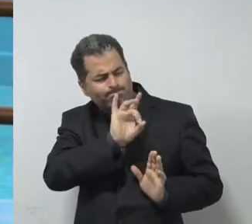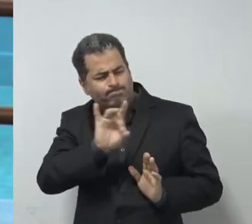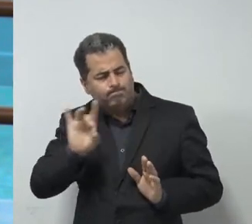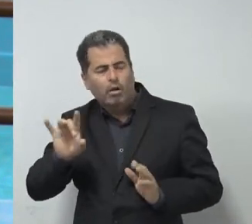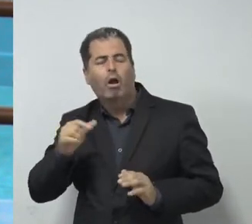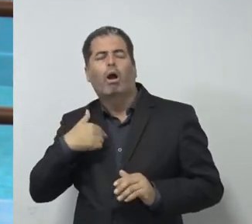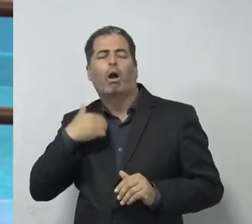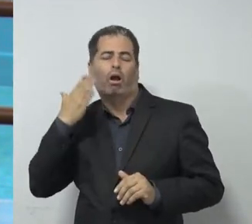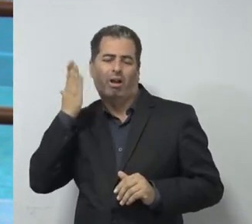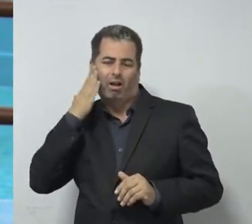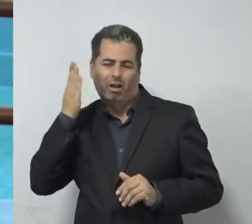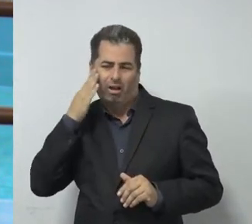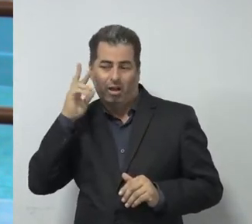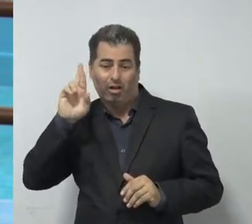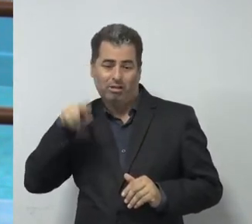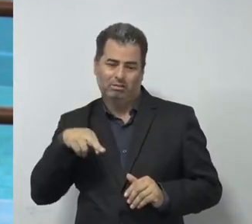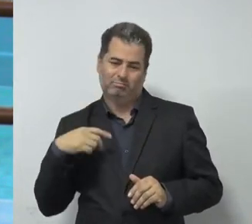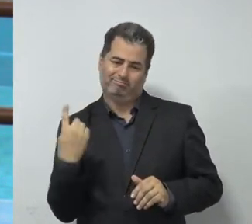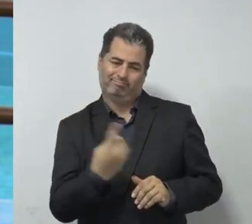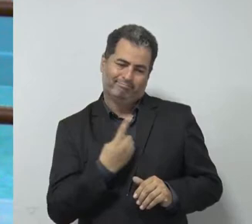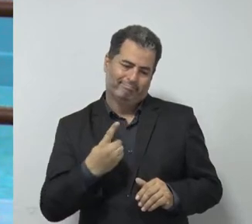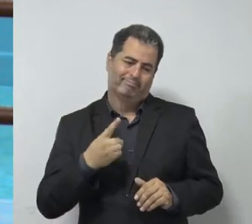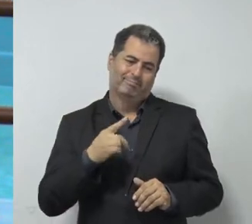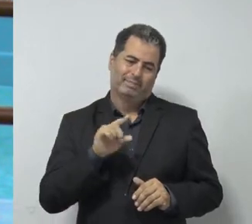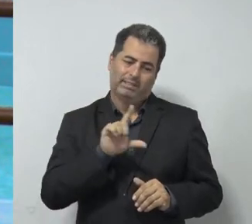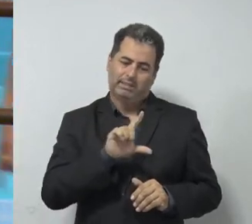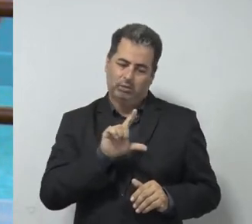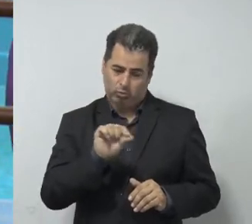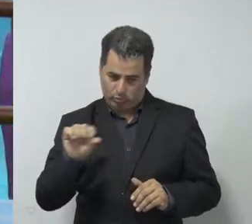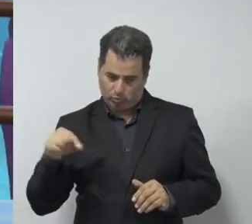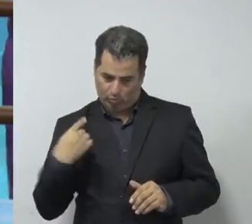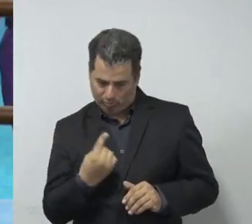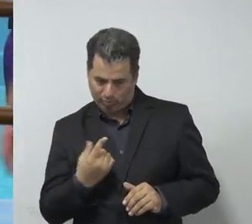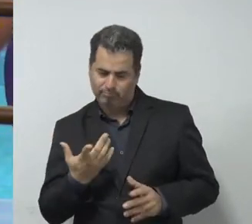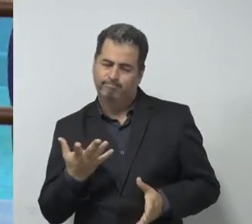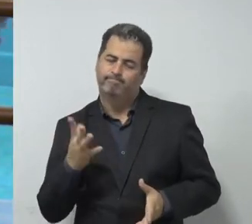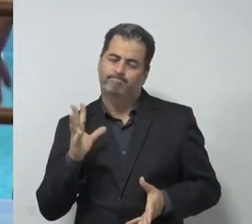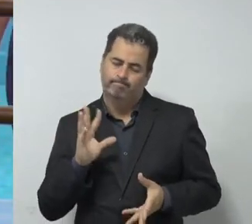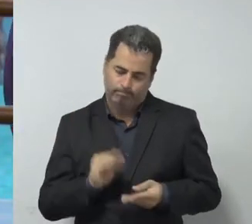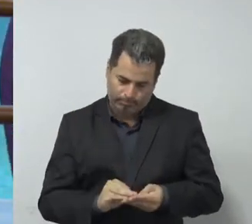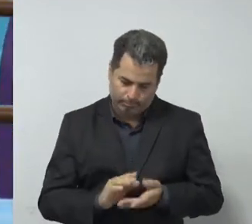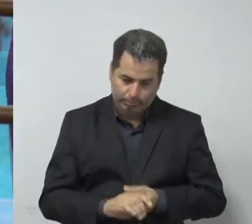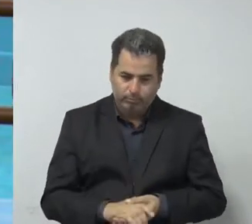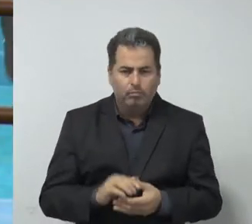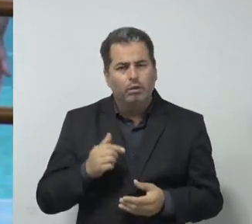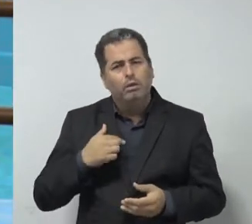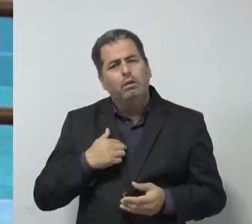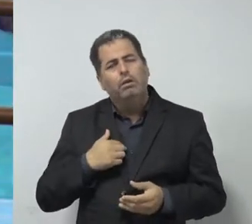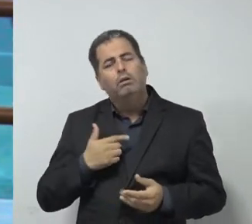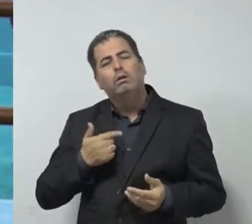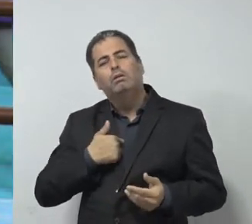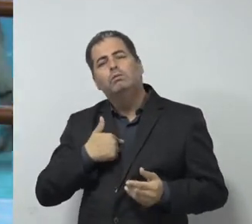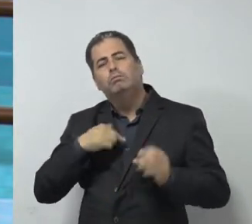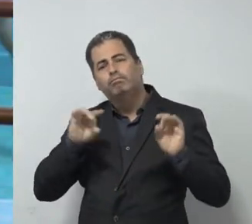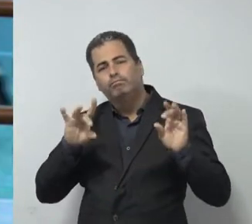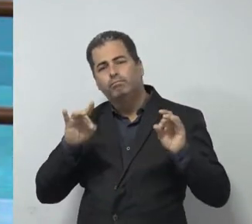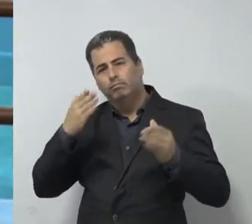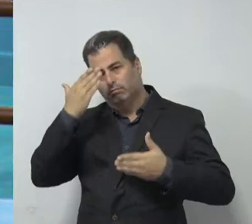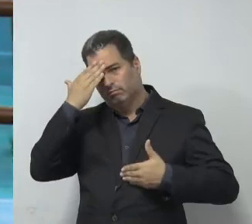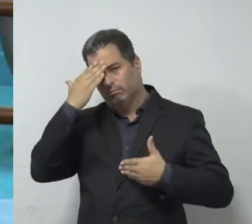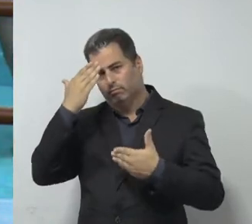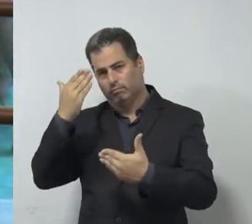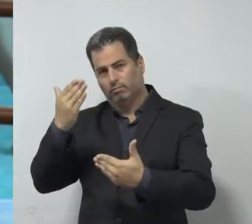pelo qual nós fomos escolhidas. E, de uma maneira ainda especial, eu agradeço ao nobre